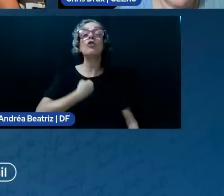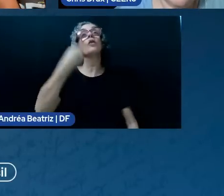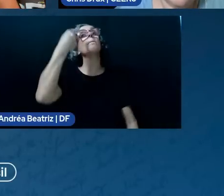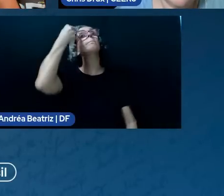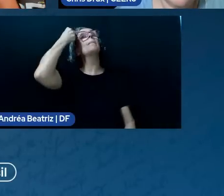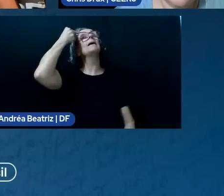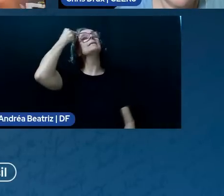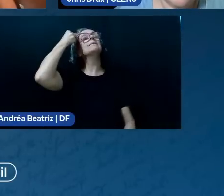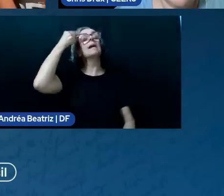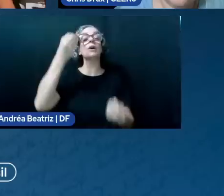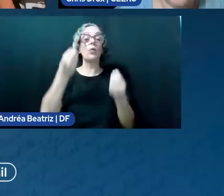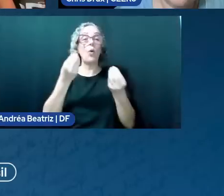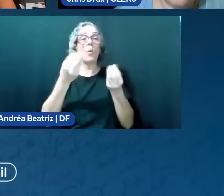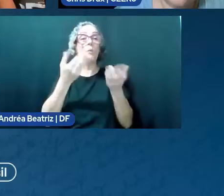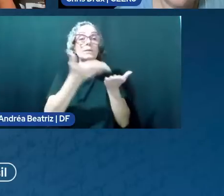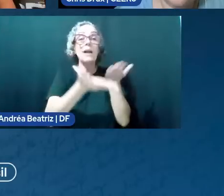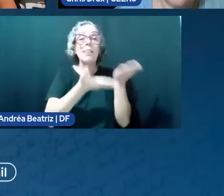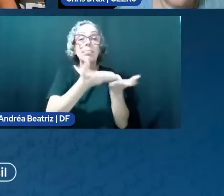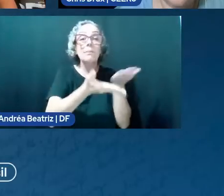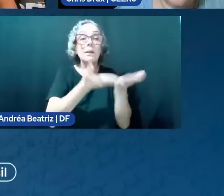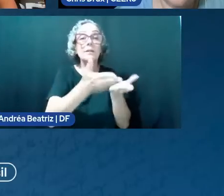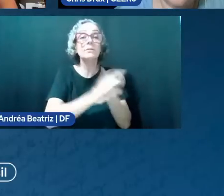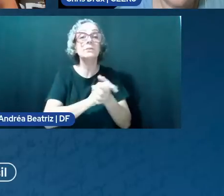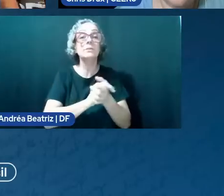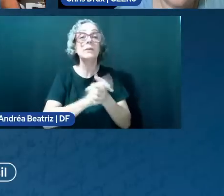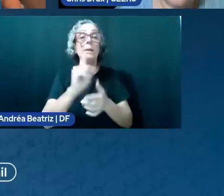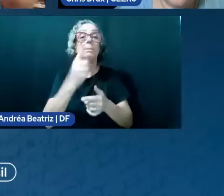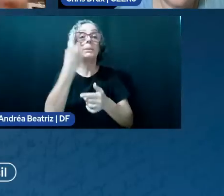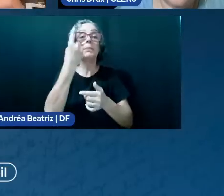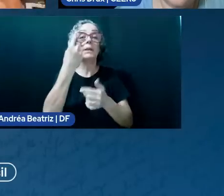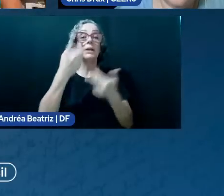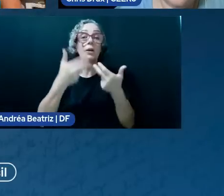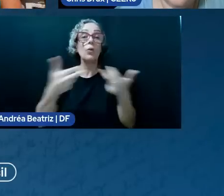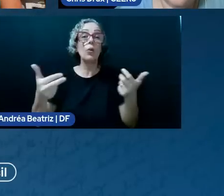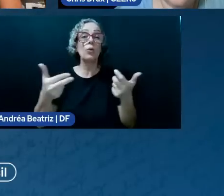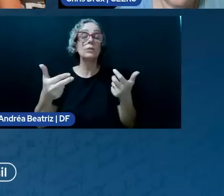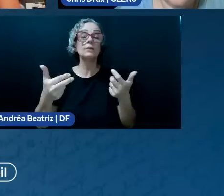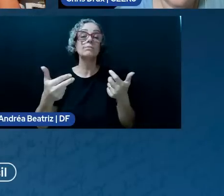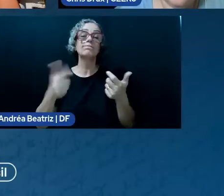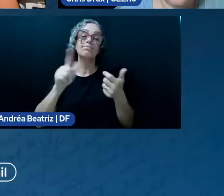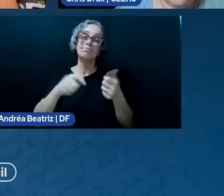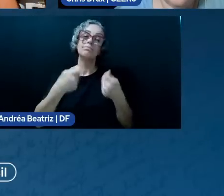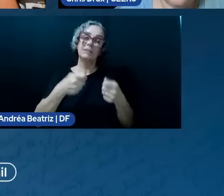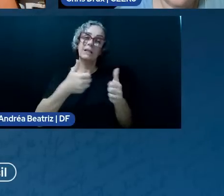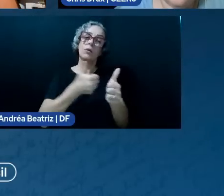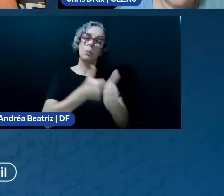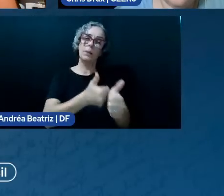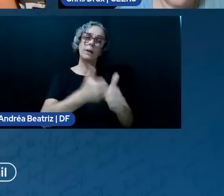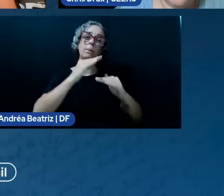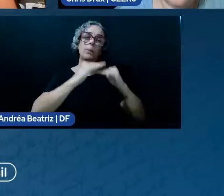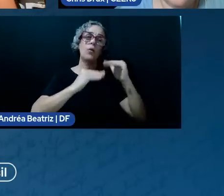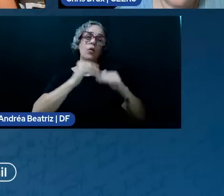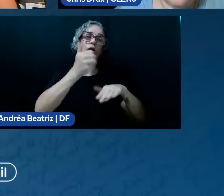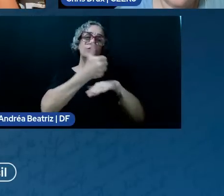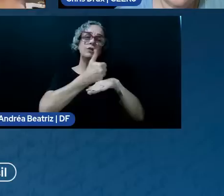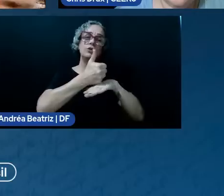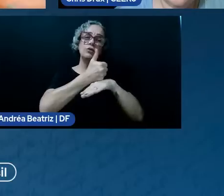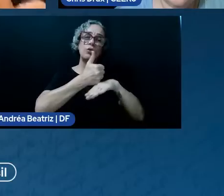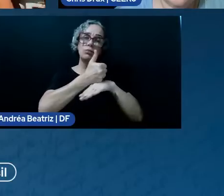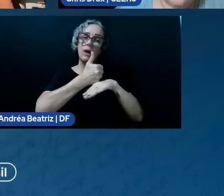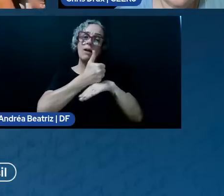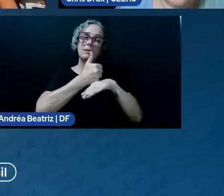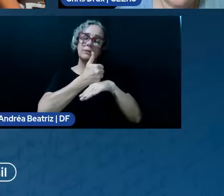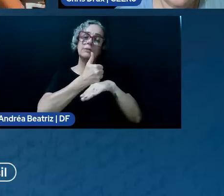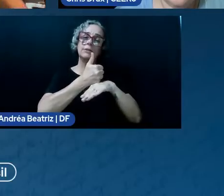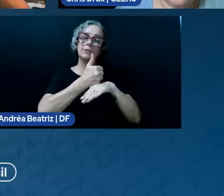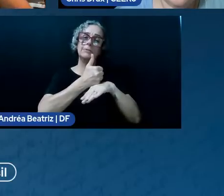de um tratamento? Primeira questão, tratamento acompanhado por profissionais competentes. E